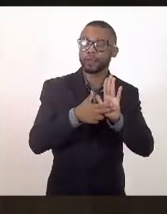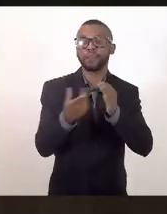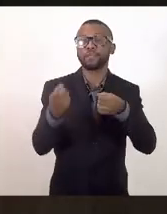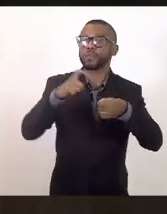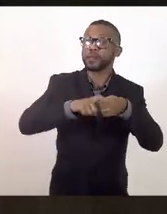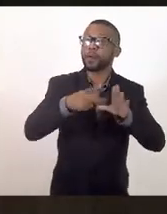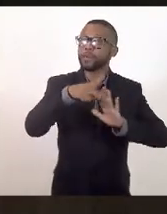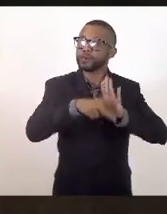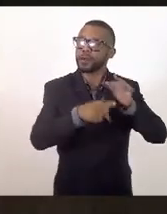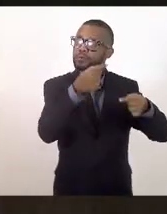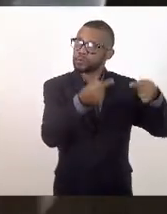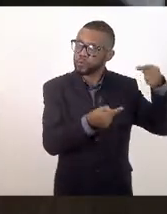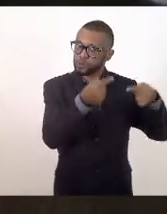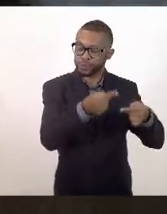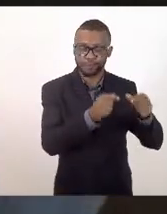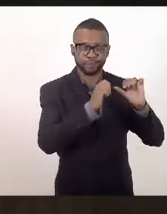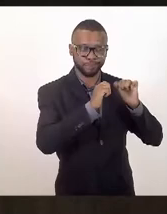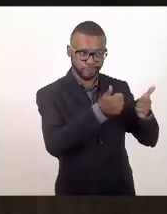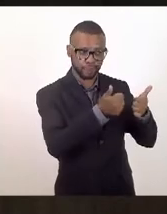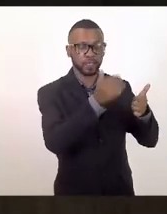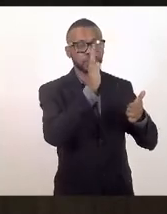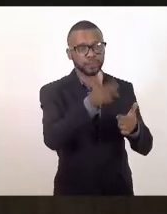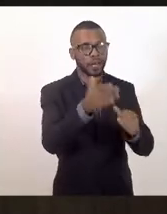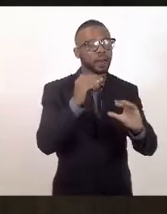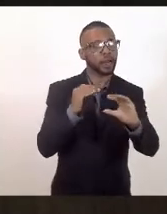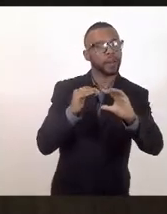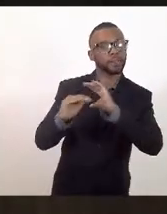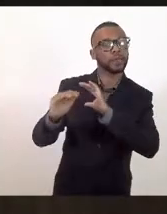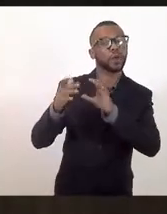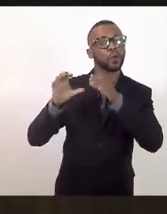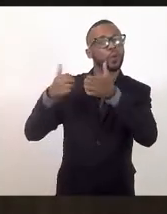Bom, deputado Valdec, já encaminhei a assessoria.